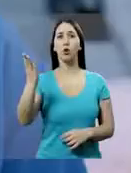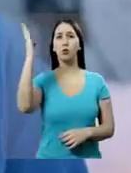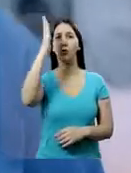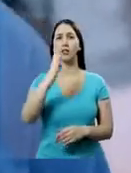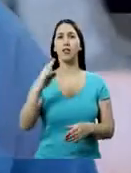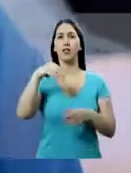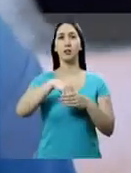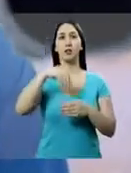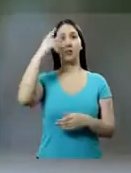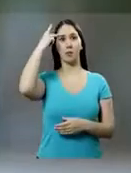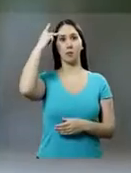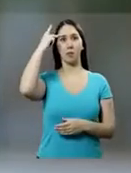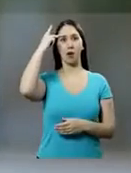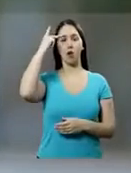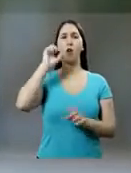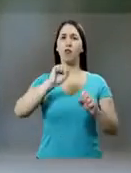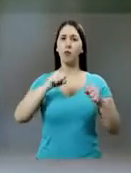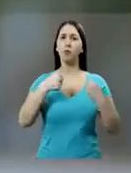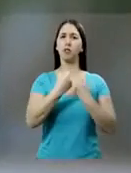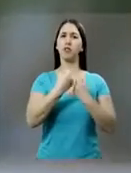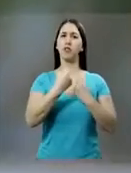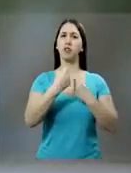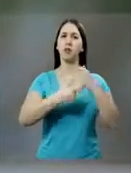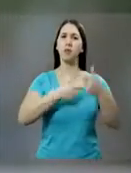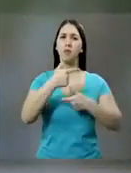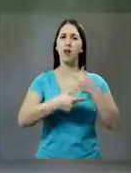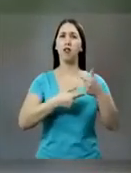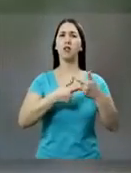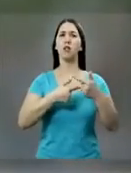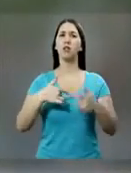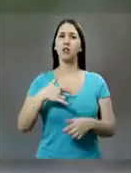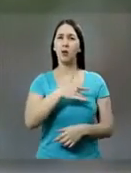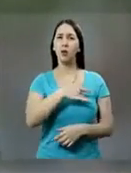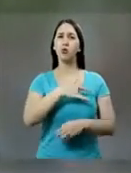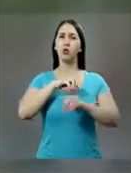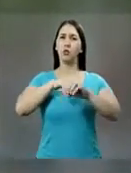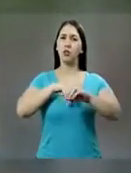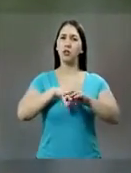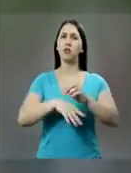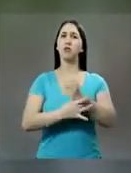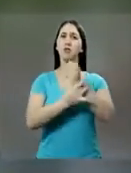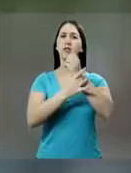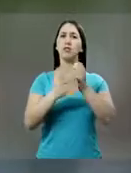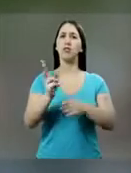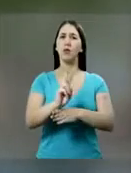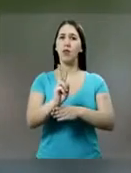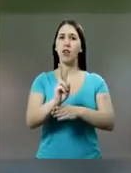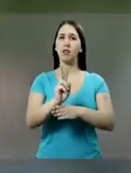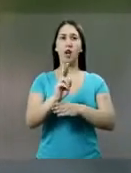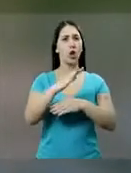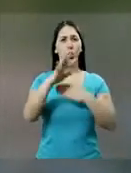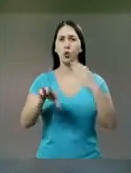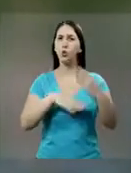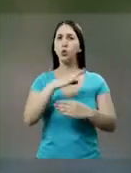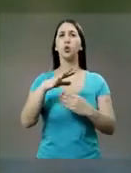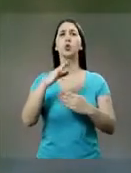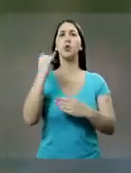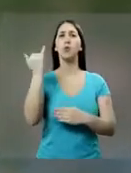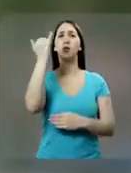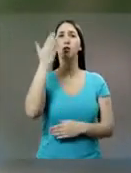os brasileiros de São Paulo. Vamos defender o emprego, a saúde, a educação, a segurança e tudo aquilo que é